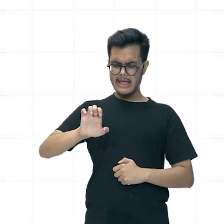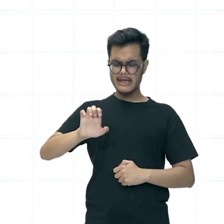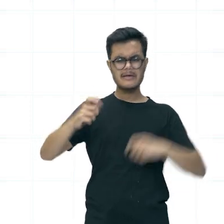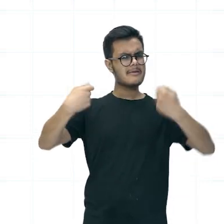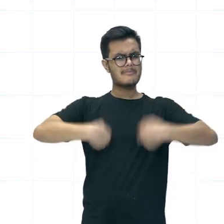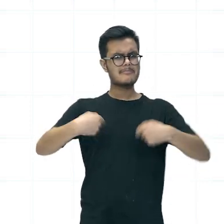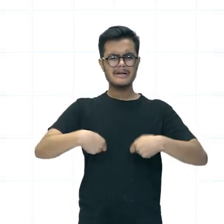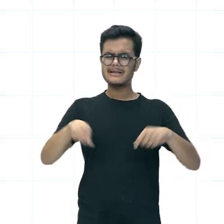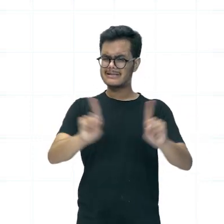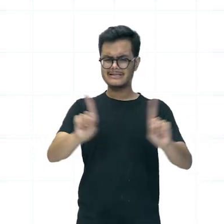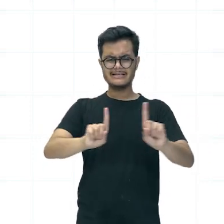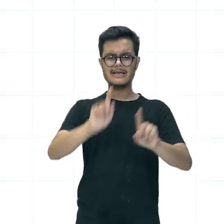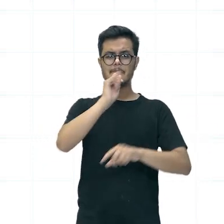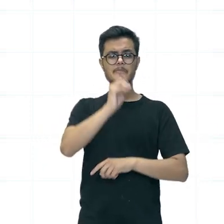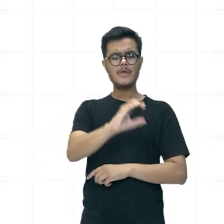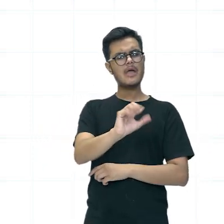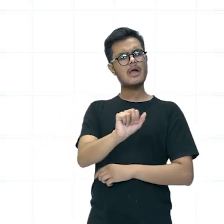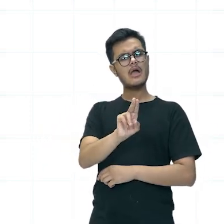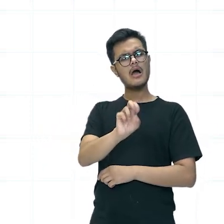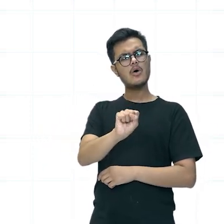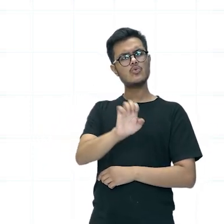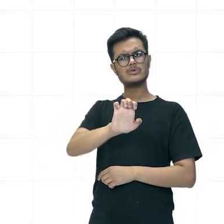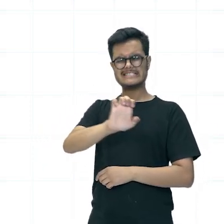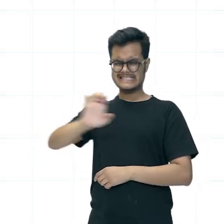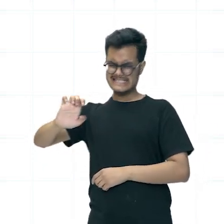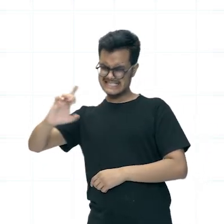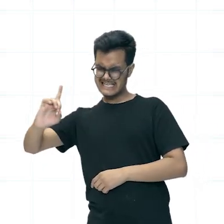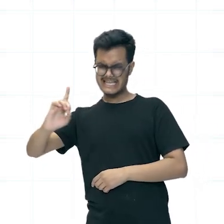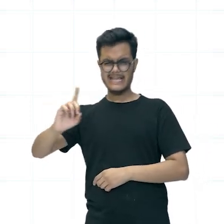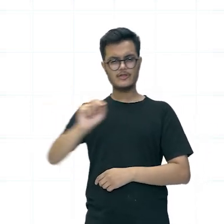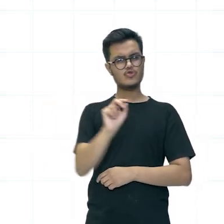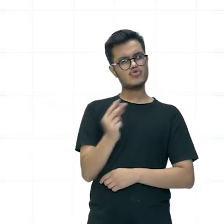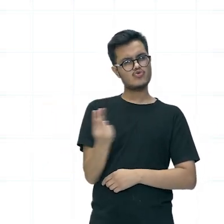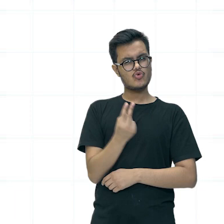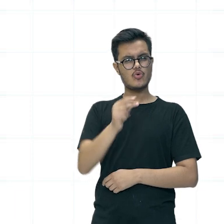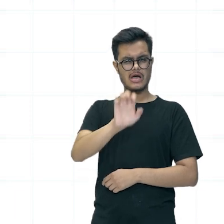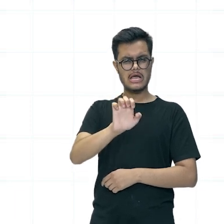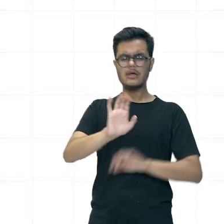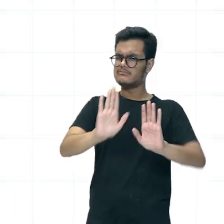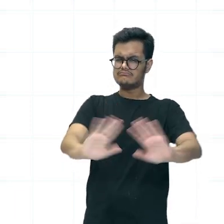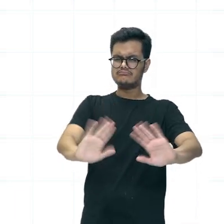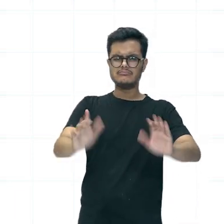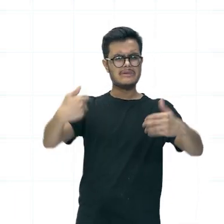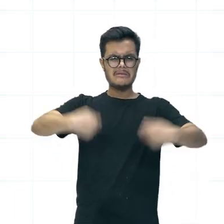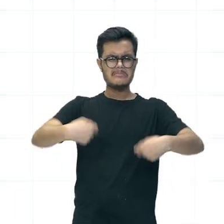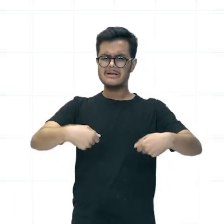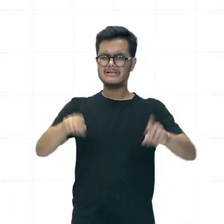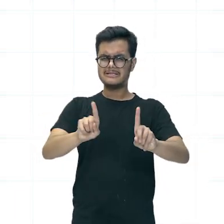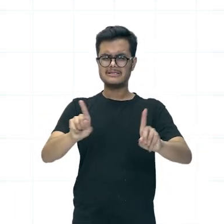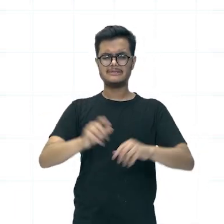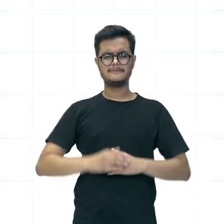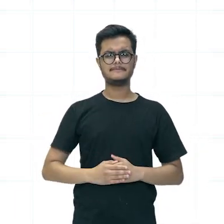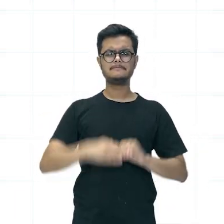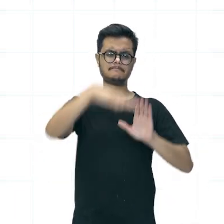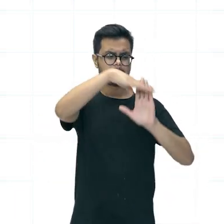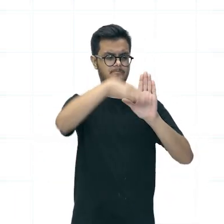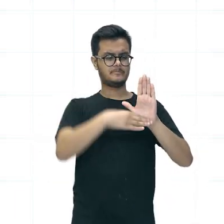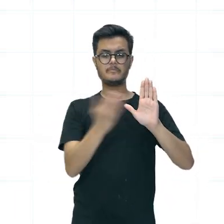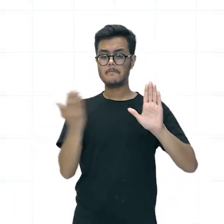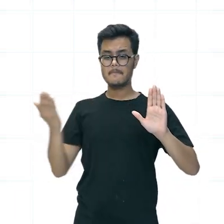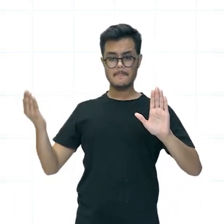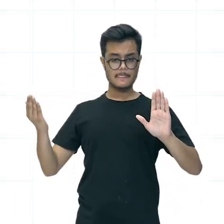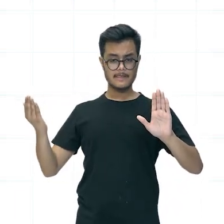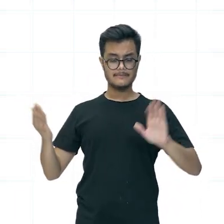tenho cause, terminou em E. Use, terminou em E. Like, em E. Escape, em E.